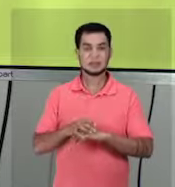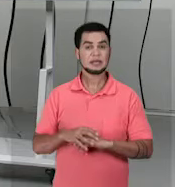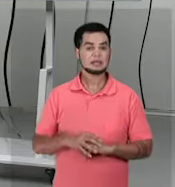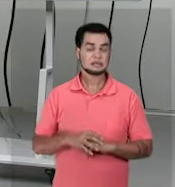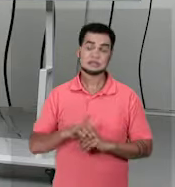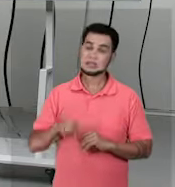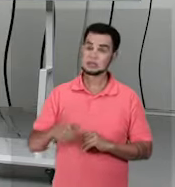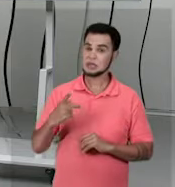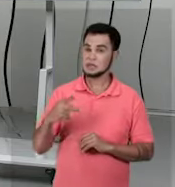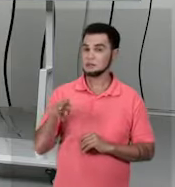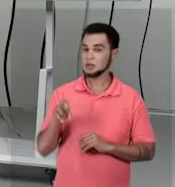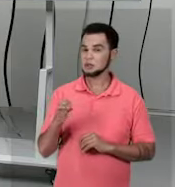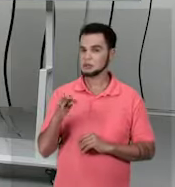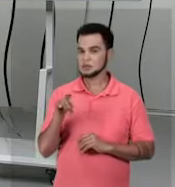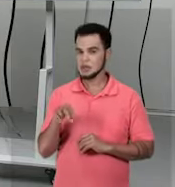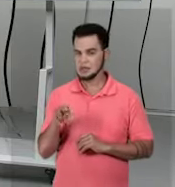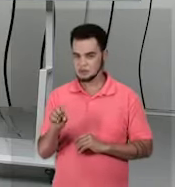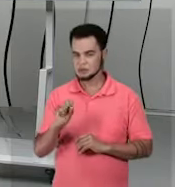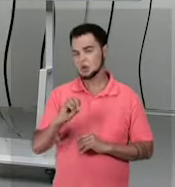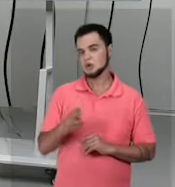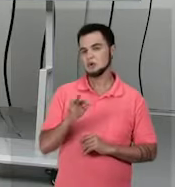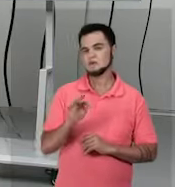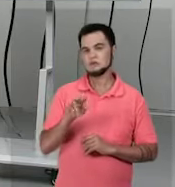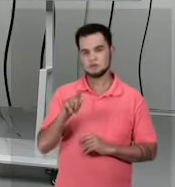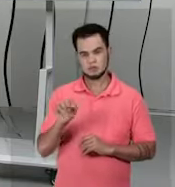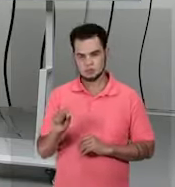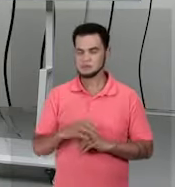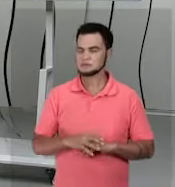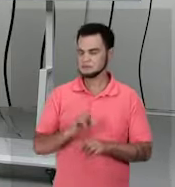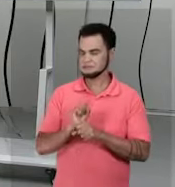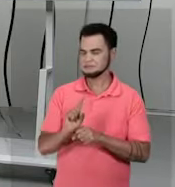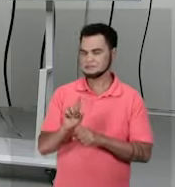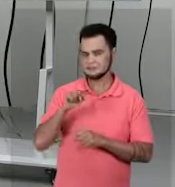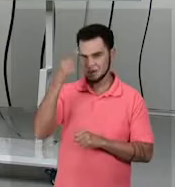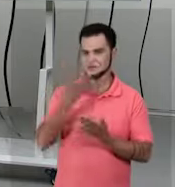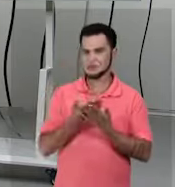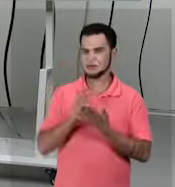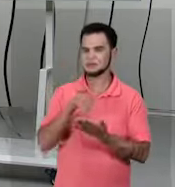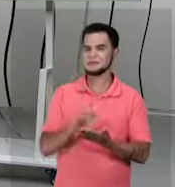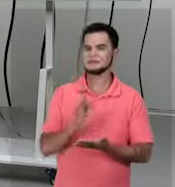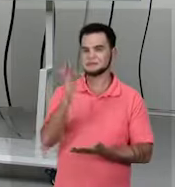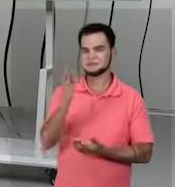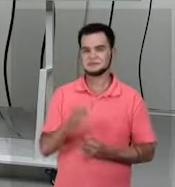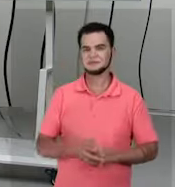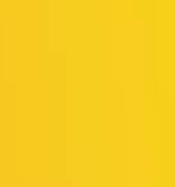protozoárias ou fúngicas. Espero vocês na próxima. Até breve!